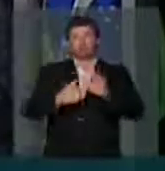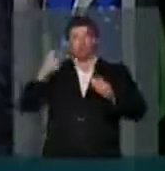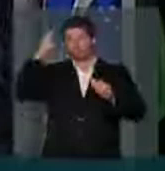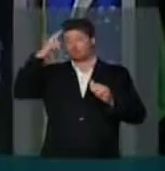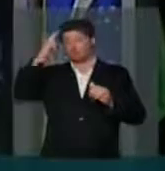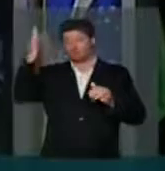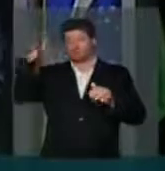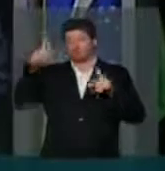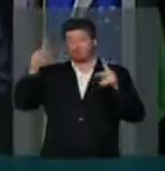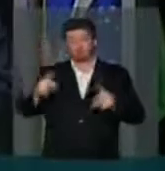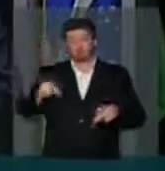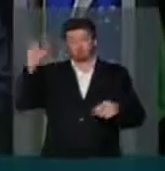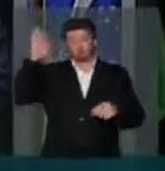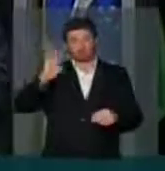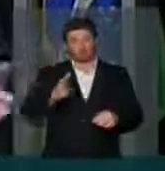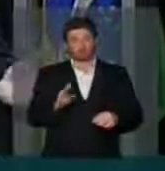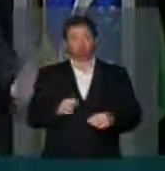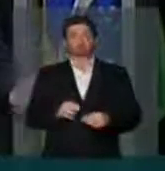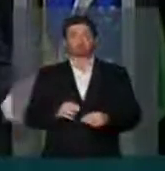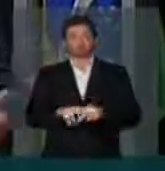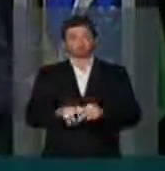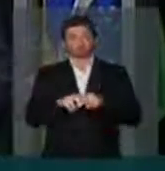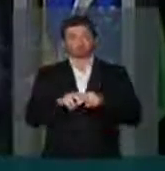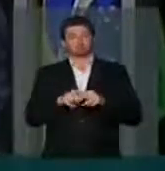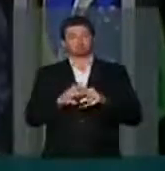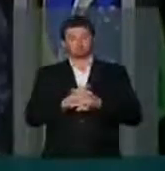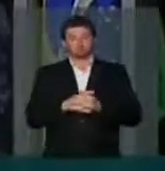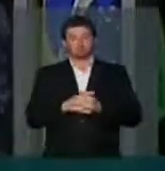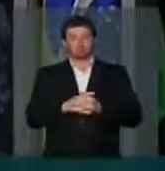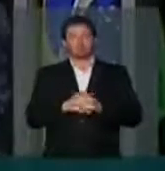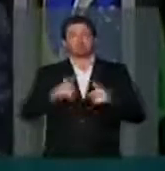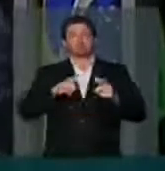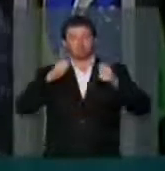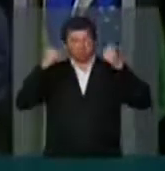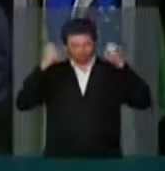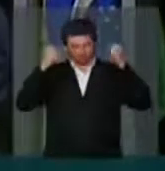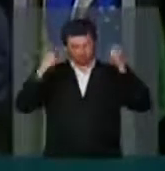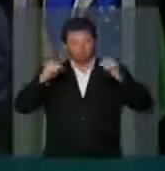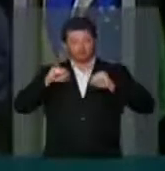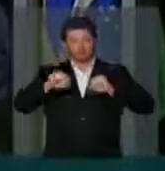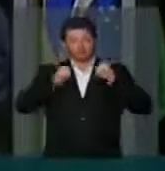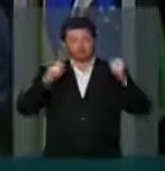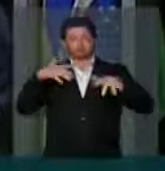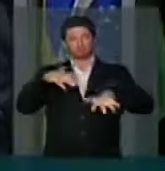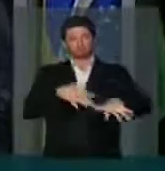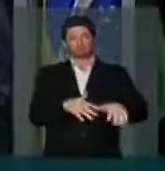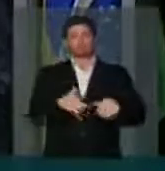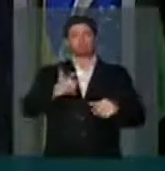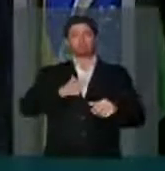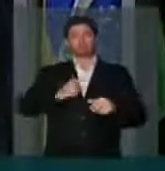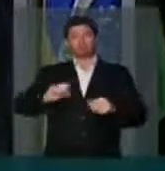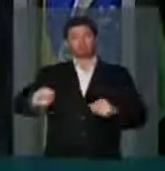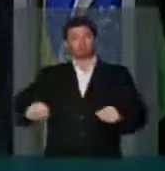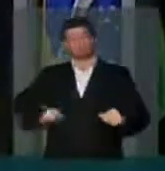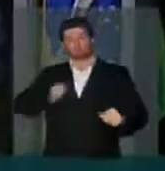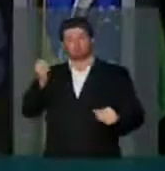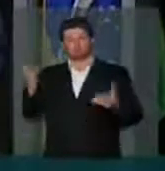memória do povo brasileiro. Por isso há o protesto, por isso há essa revolta, e agora